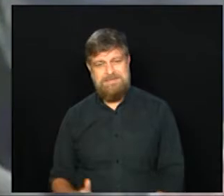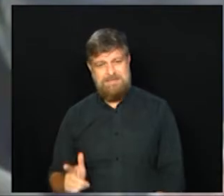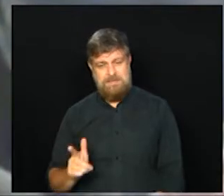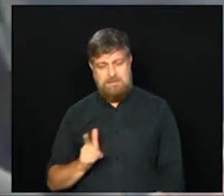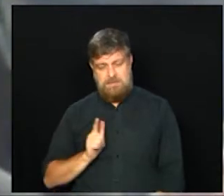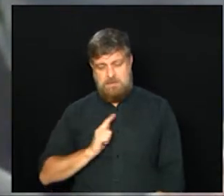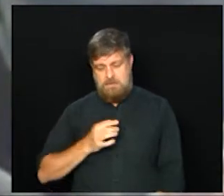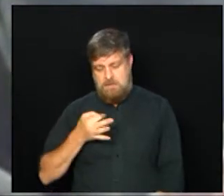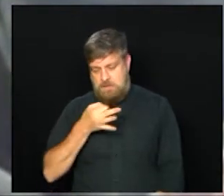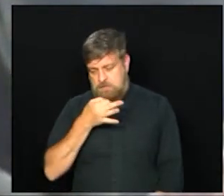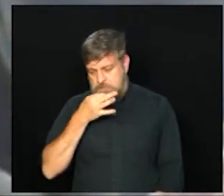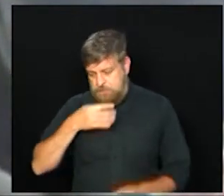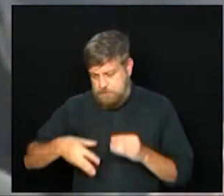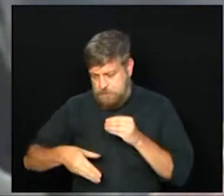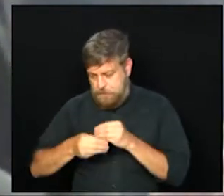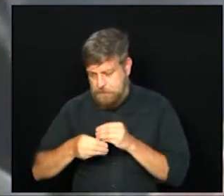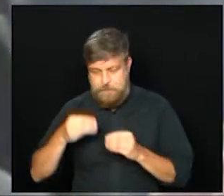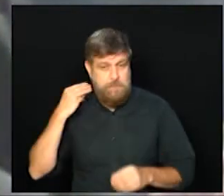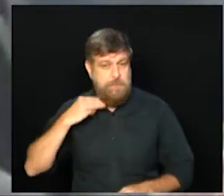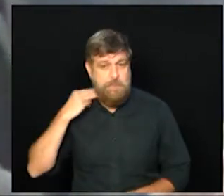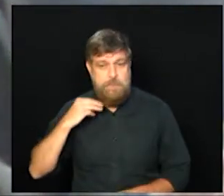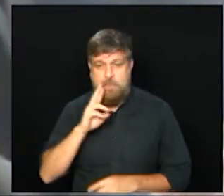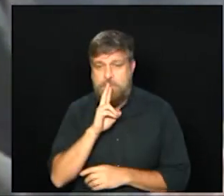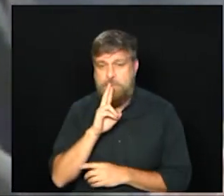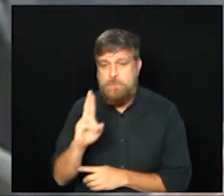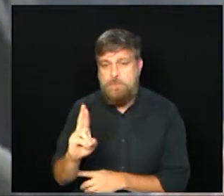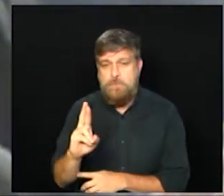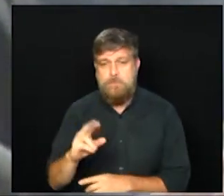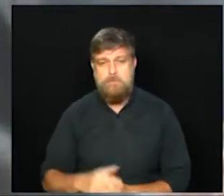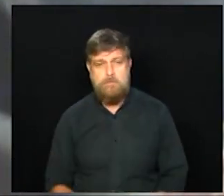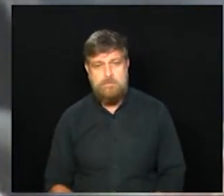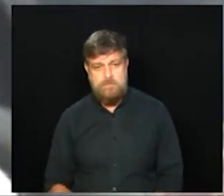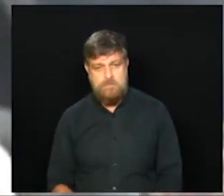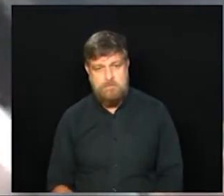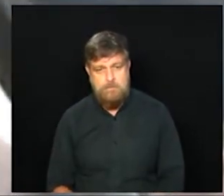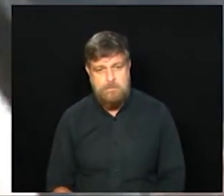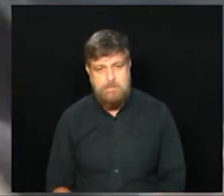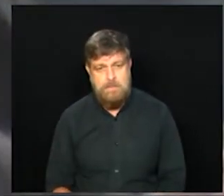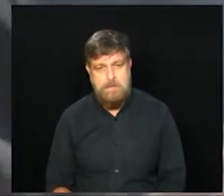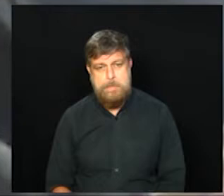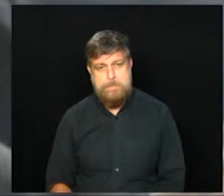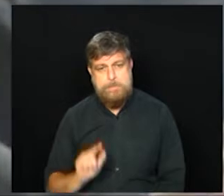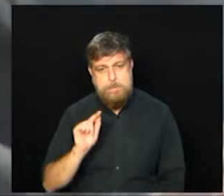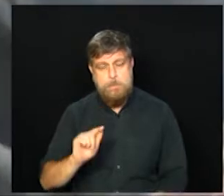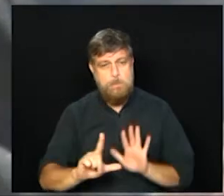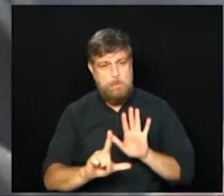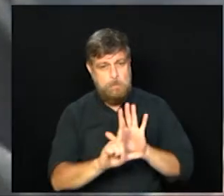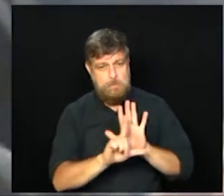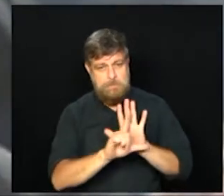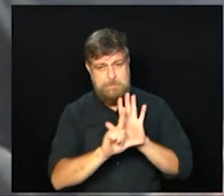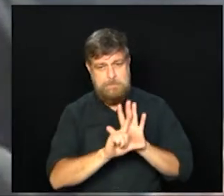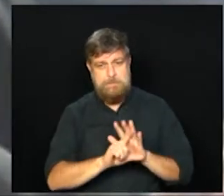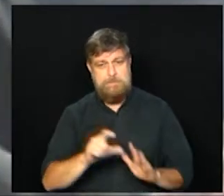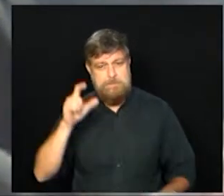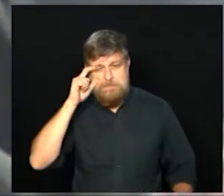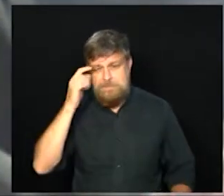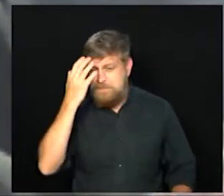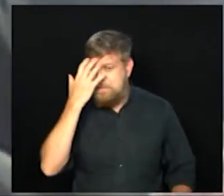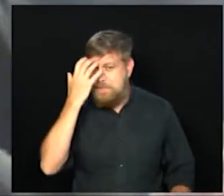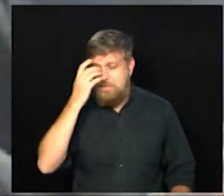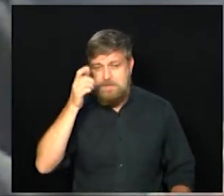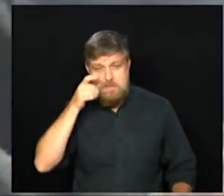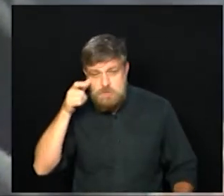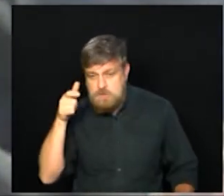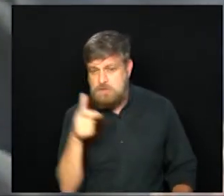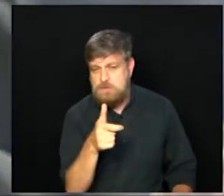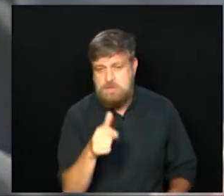complementando o que a Mariana colocou e já te respondendo, o que essa lei, a Lei Maria da Penha, tem de interessante, primeiro que